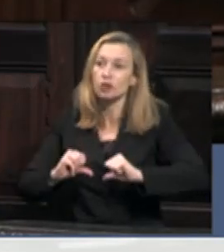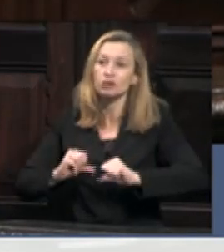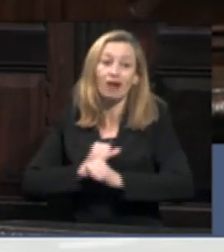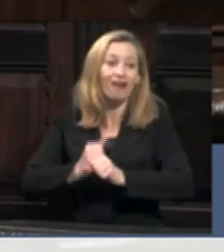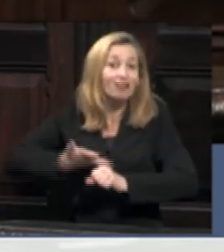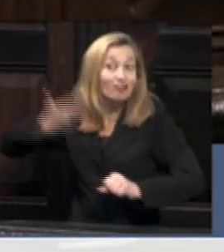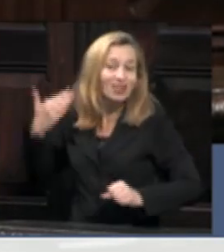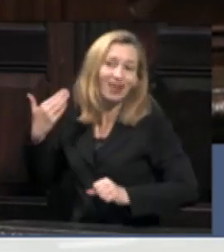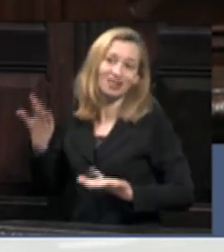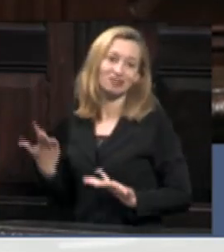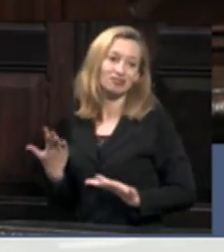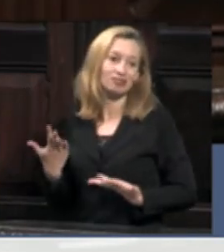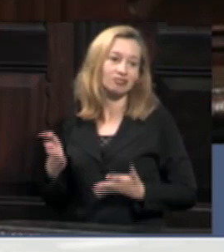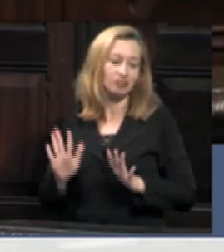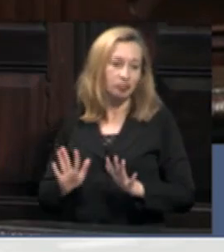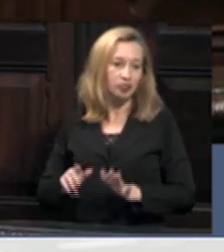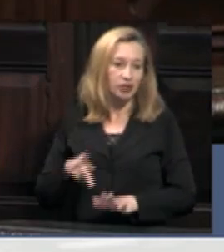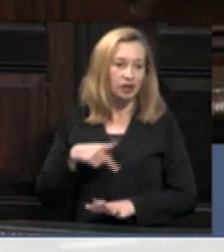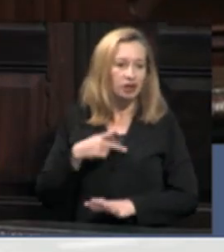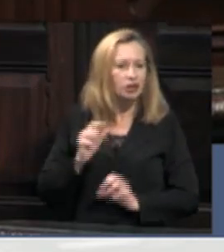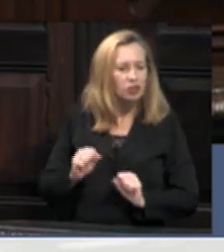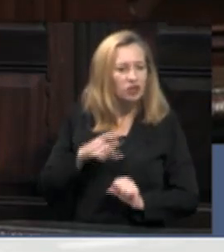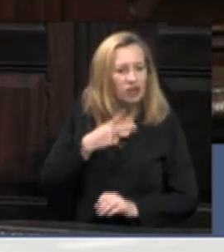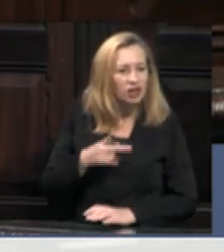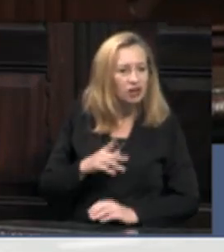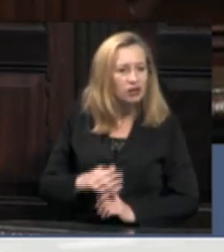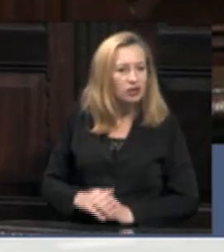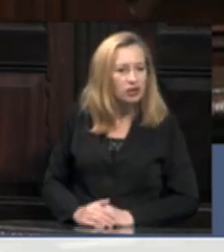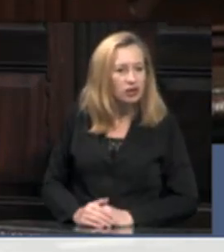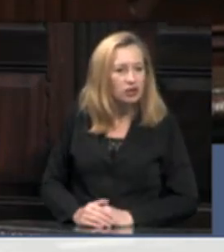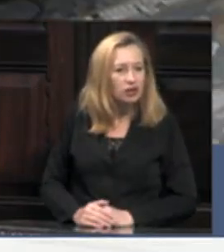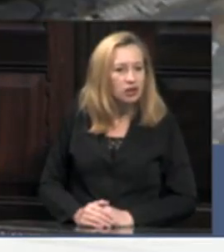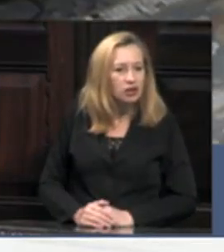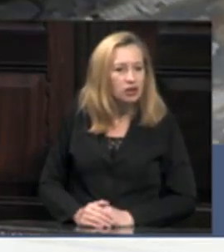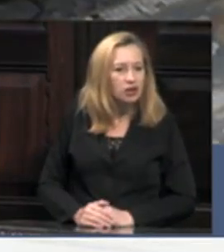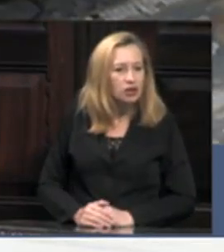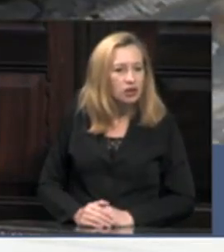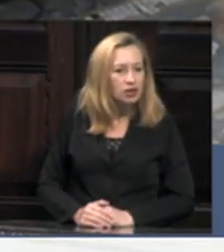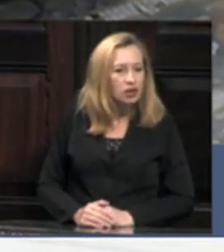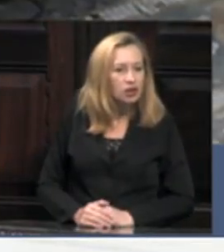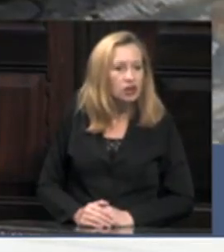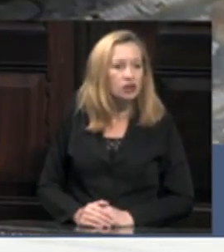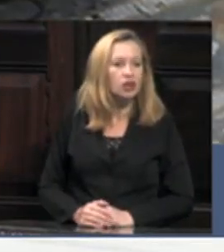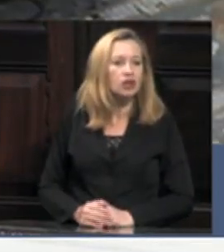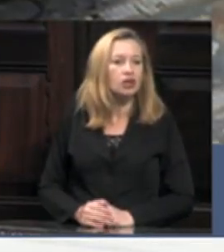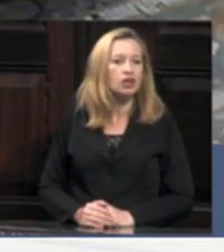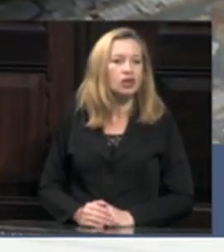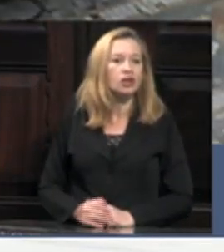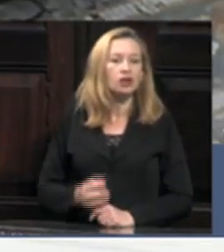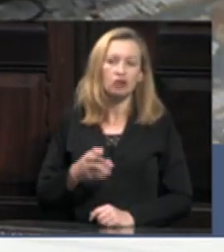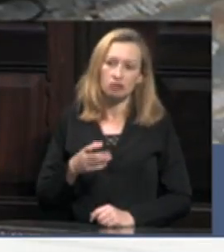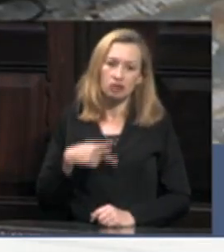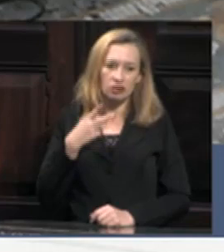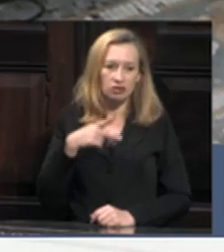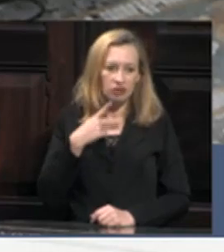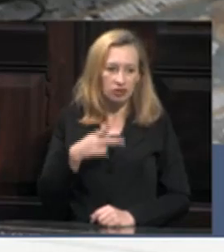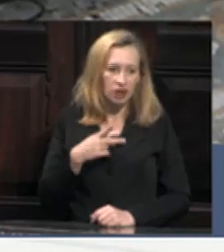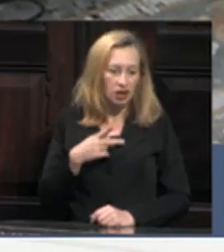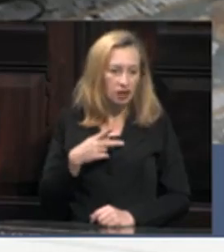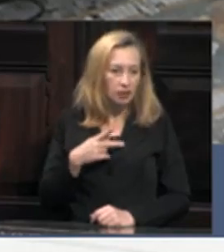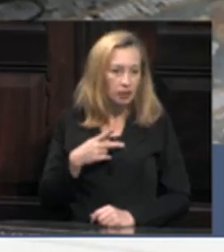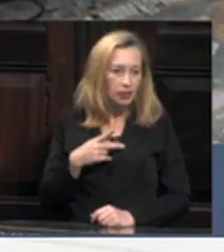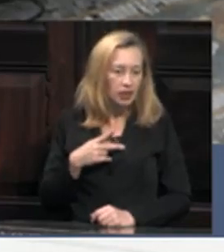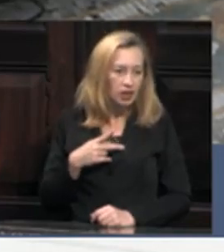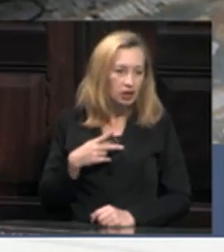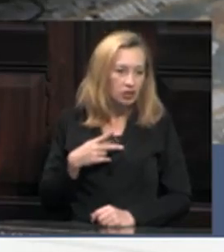favor, presidente. Só para aproveitar e sugerir a Vossa Excelência um pronunciamento que vem fazendo, muito pertinente, que aborde